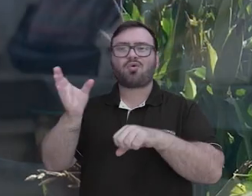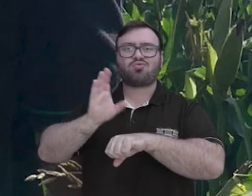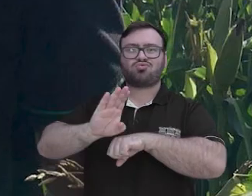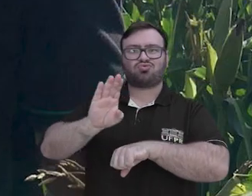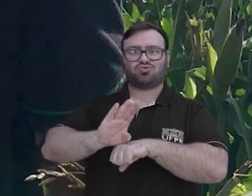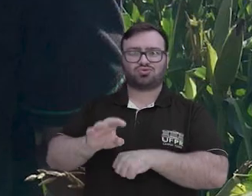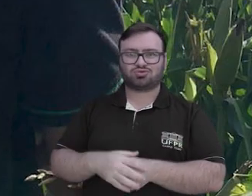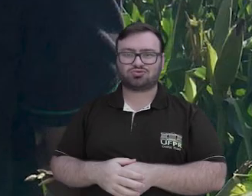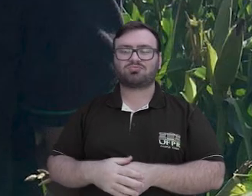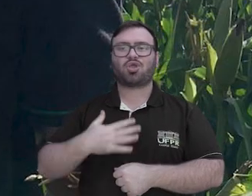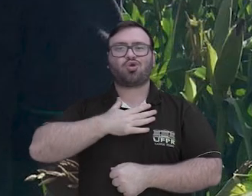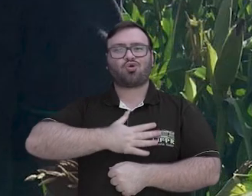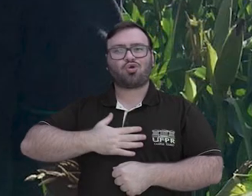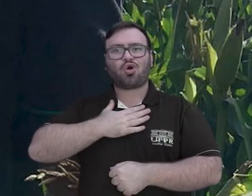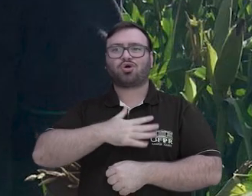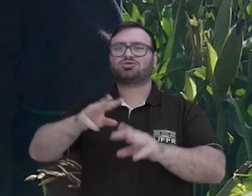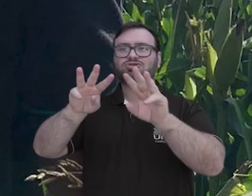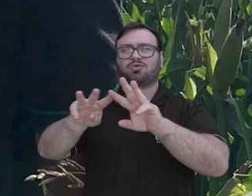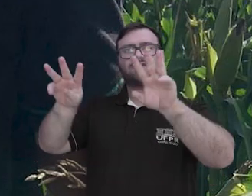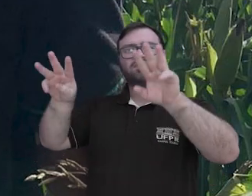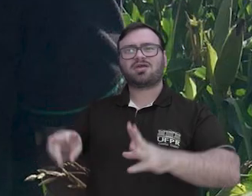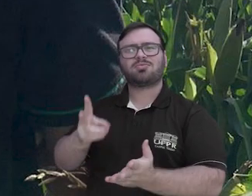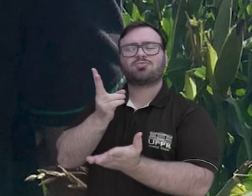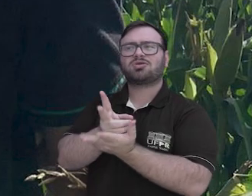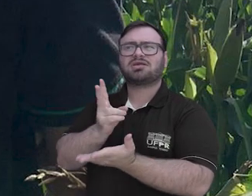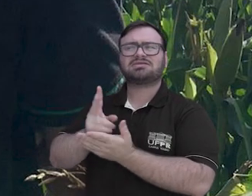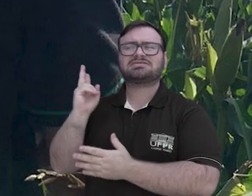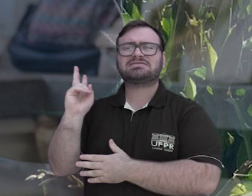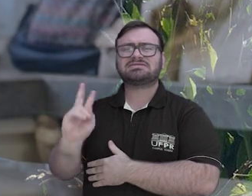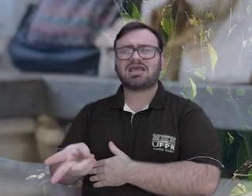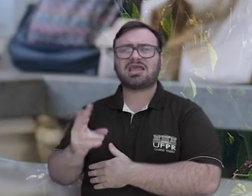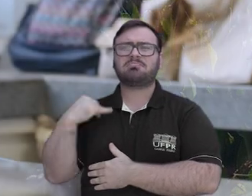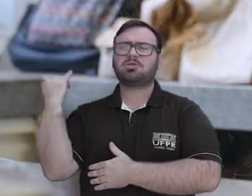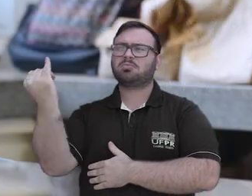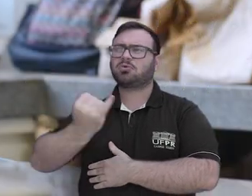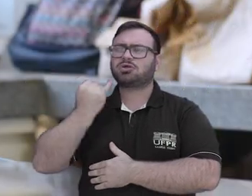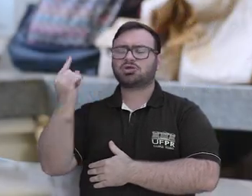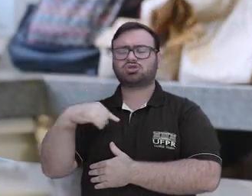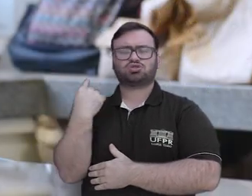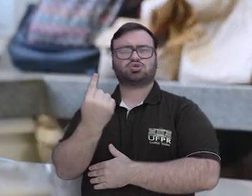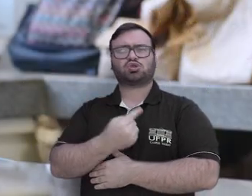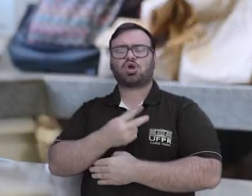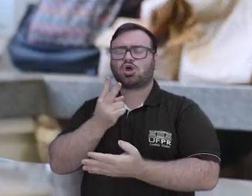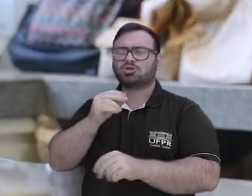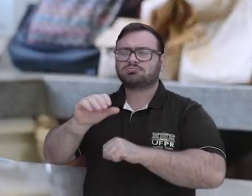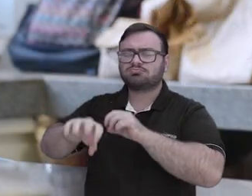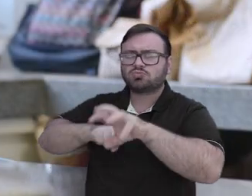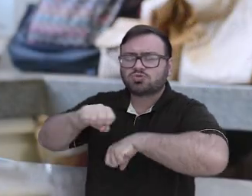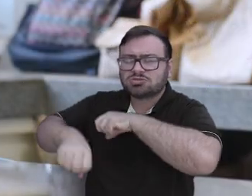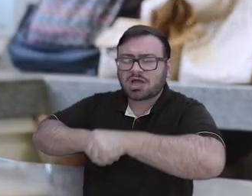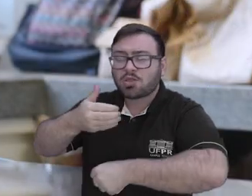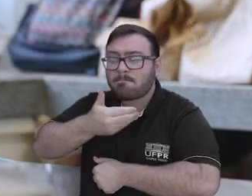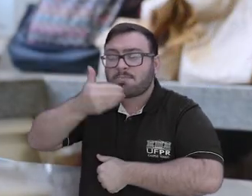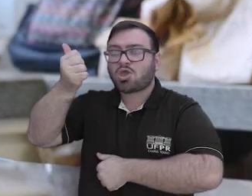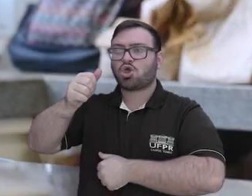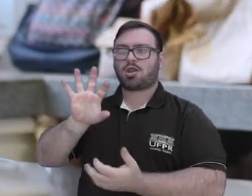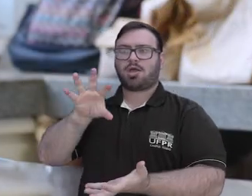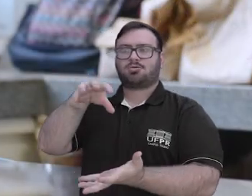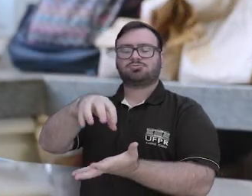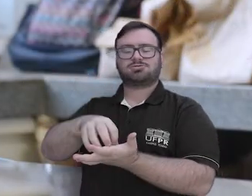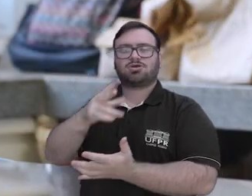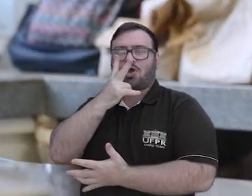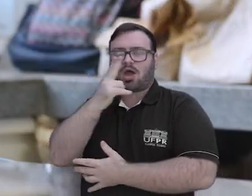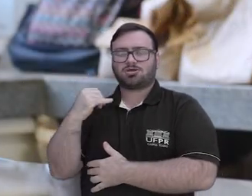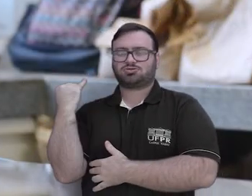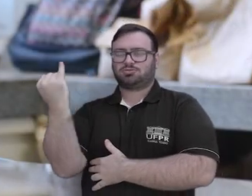curso. Ah, eu gosto muito da UFPR porque eles sempre se importam com a gente, eles sempre estão buscando a melhoria aqui do setor, e eu acho isso muito